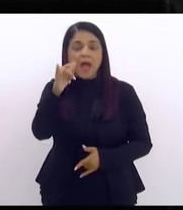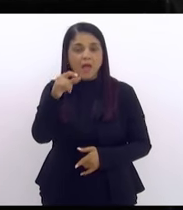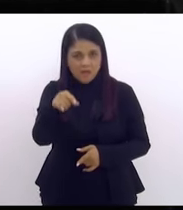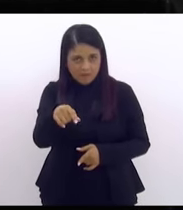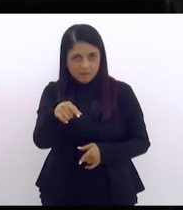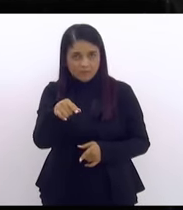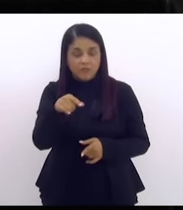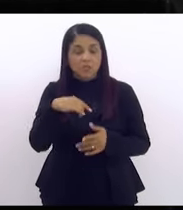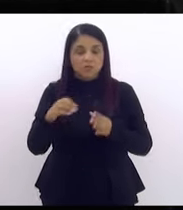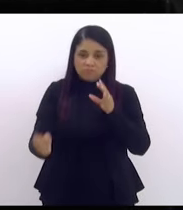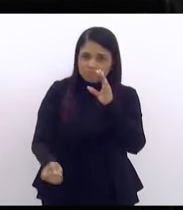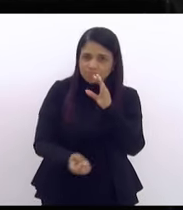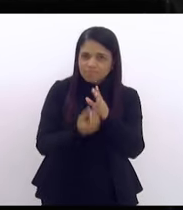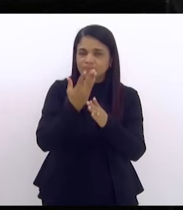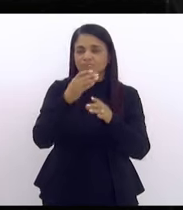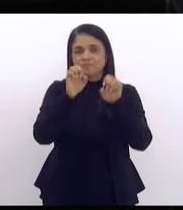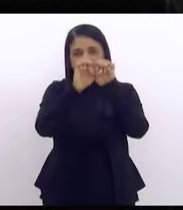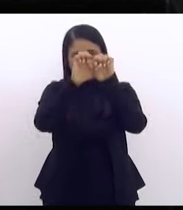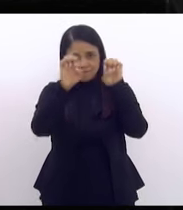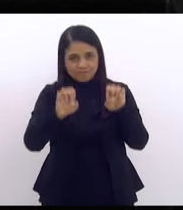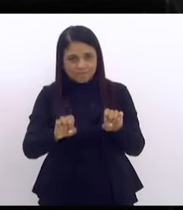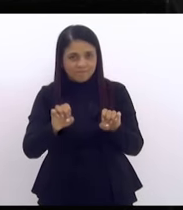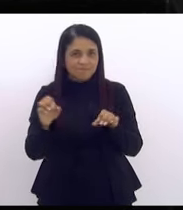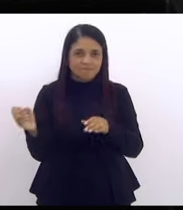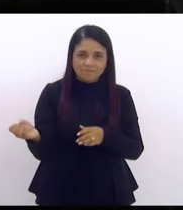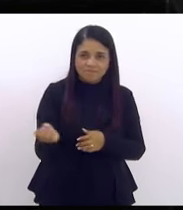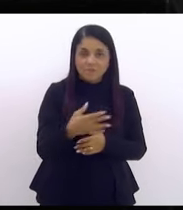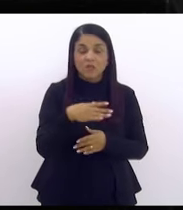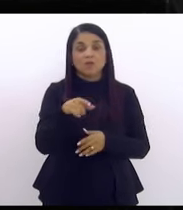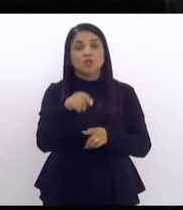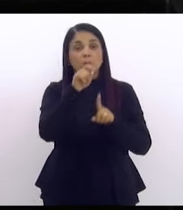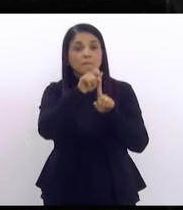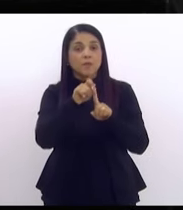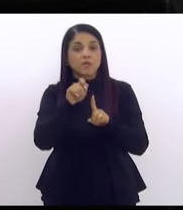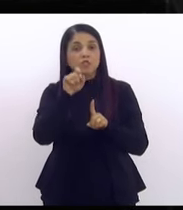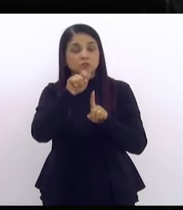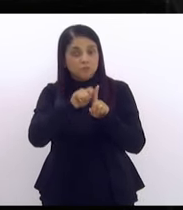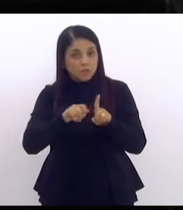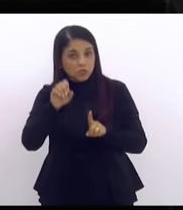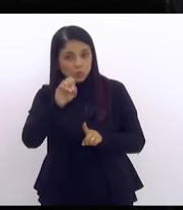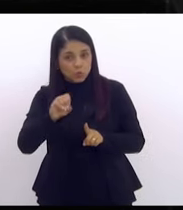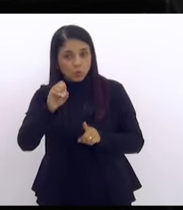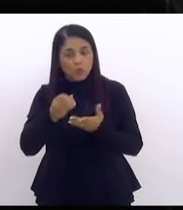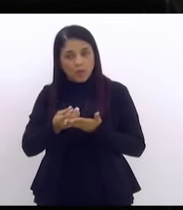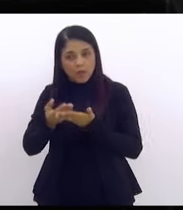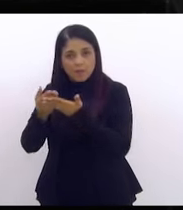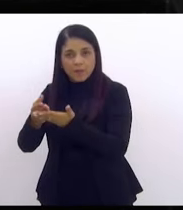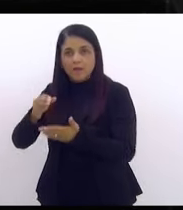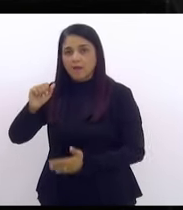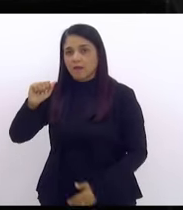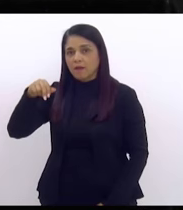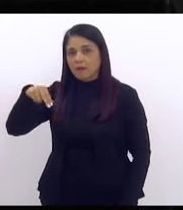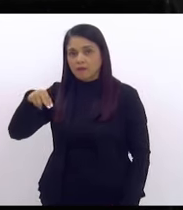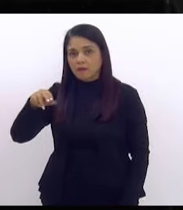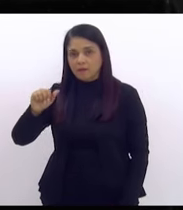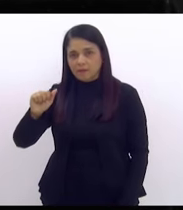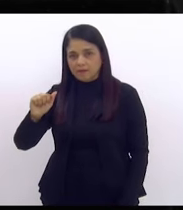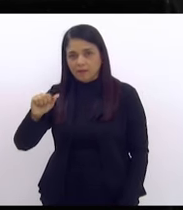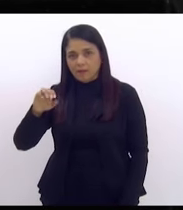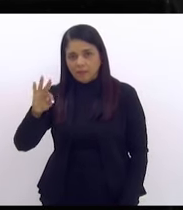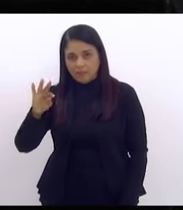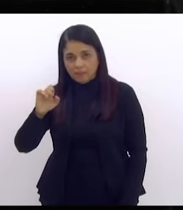implantação desse novo sistema, agora, no mês de outubro, eu encaminhei para a Anatel para saber de como andava